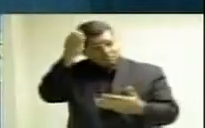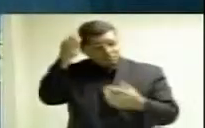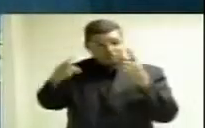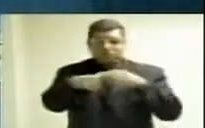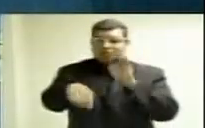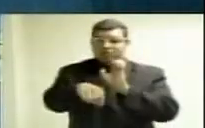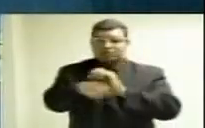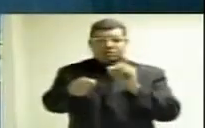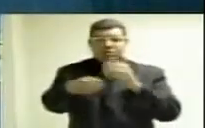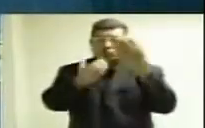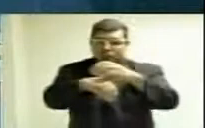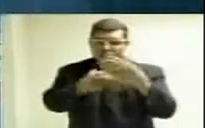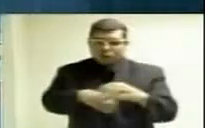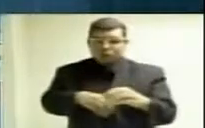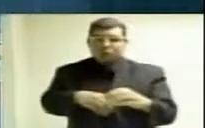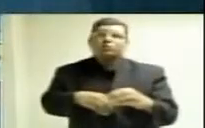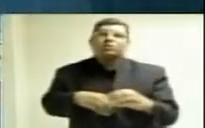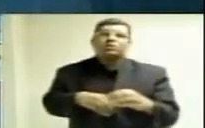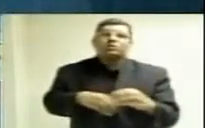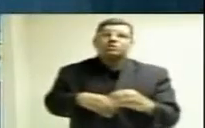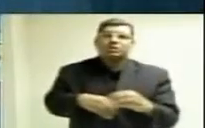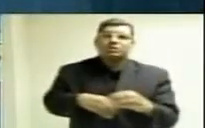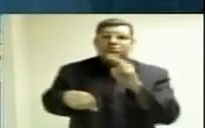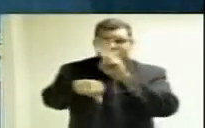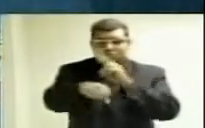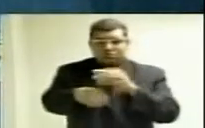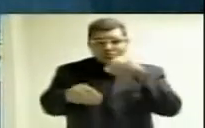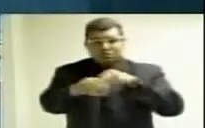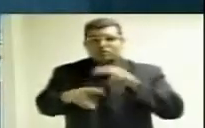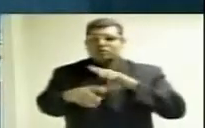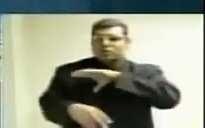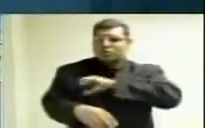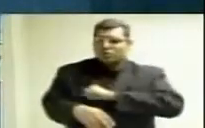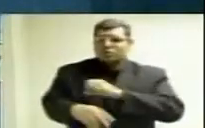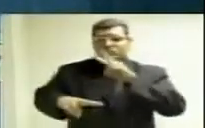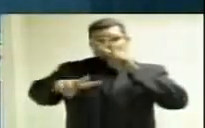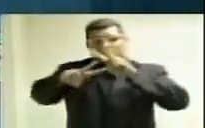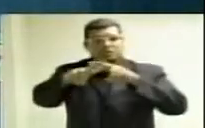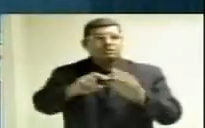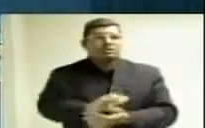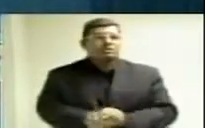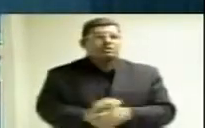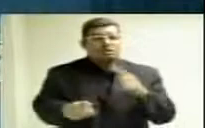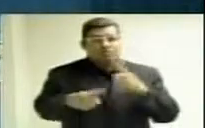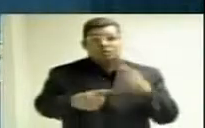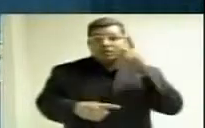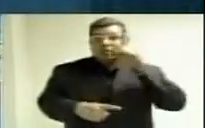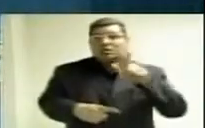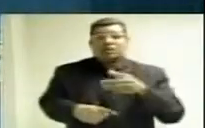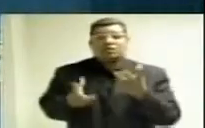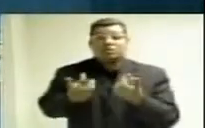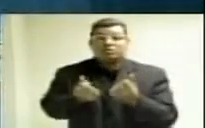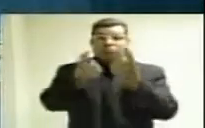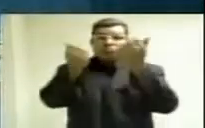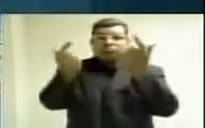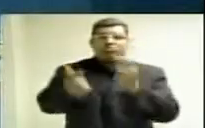o Estado não faz concurso público de agente carcerário, gosta muito de preso, porque ganha muito